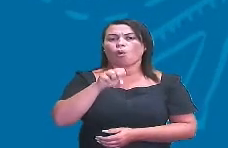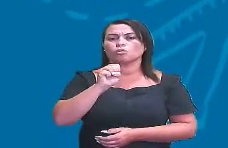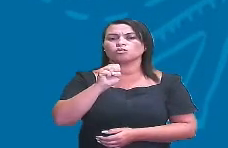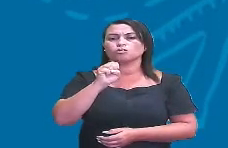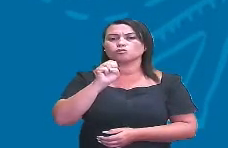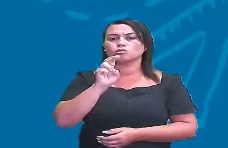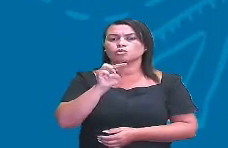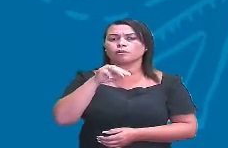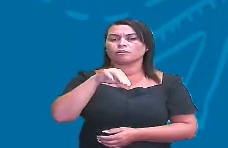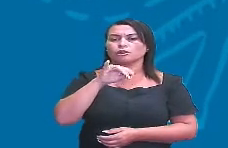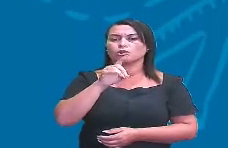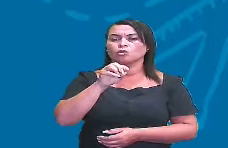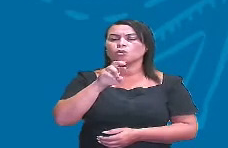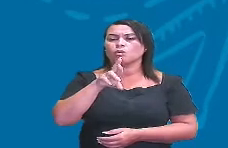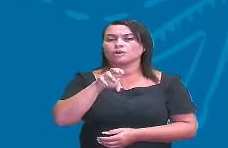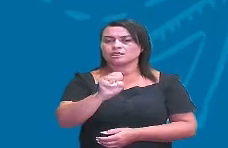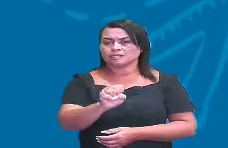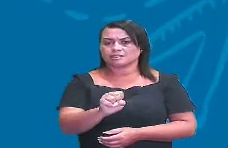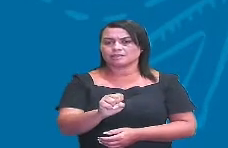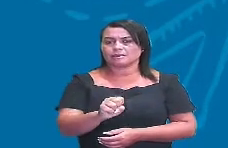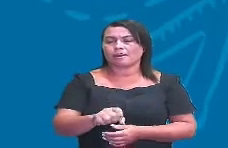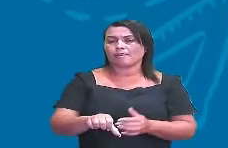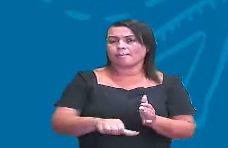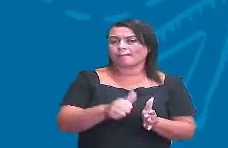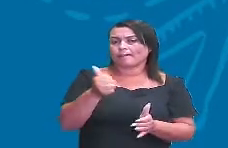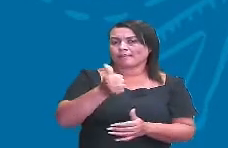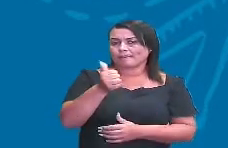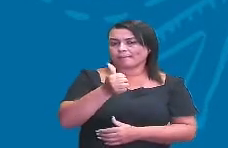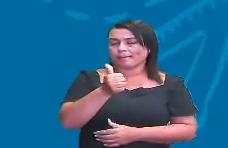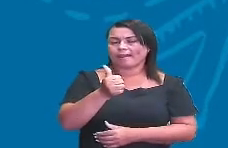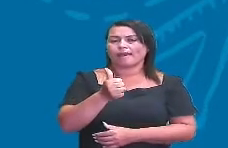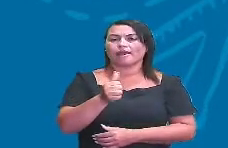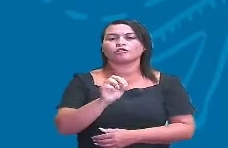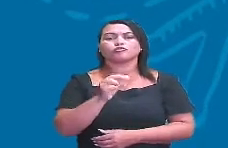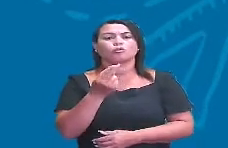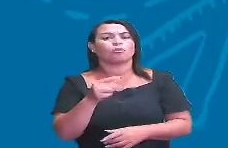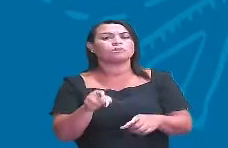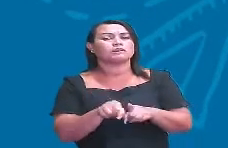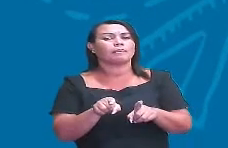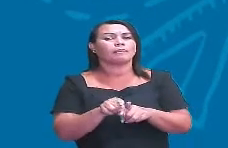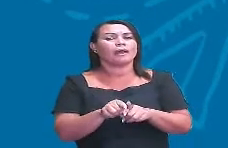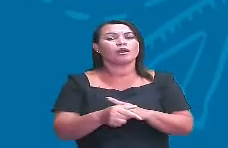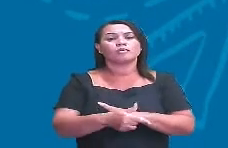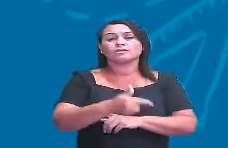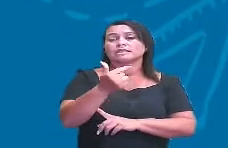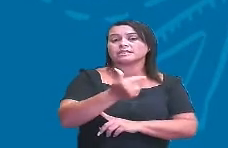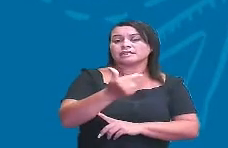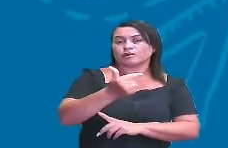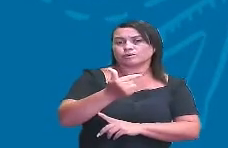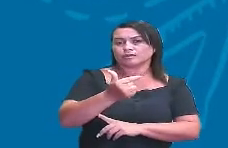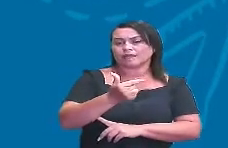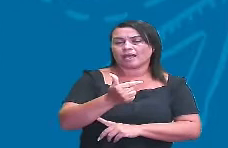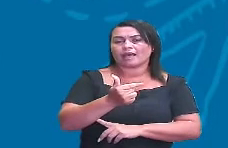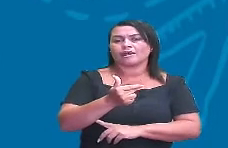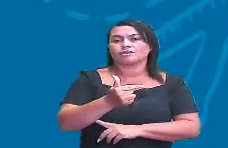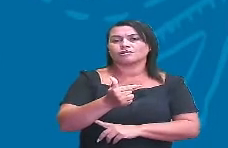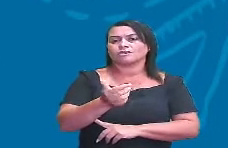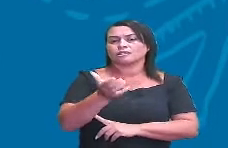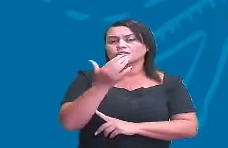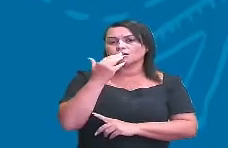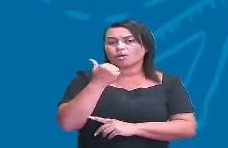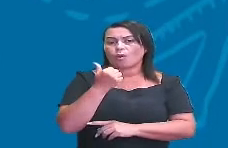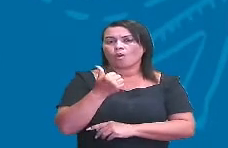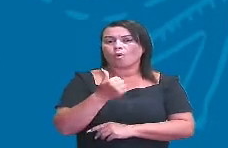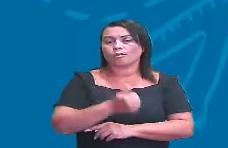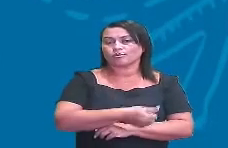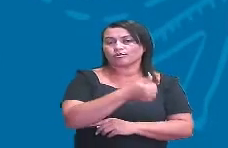são aqueles herbívoros que se alimentam diretamente dos produtores, ou seja, os consumidores secundários, que são aqueles que se alimentam dos